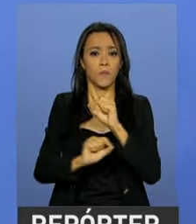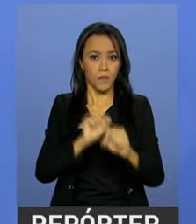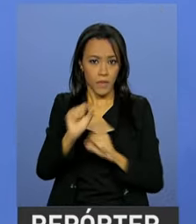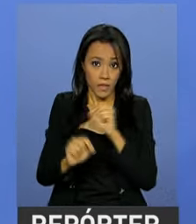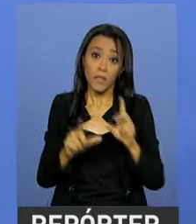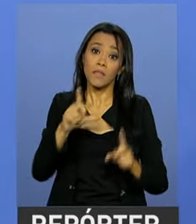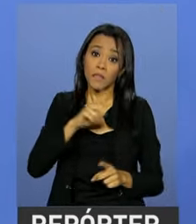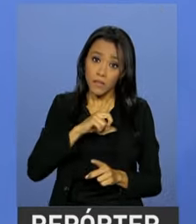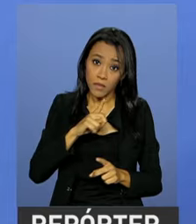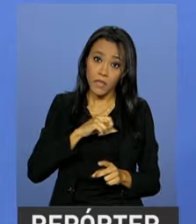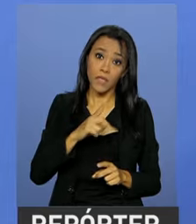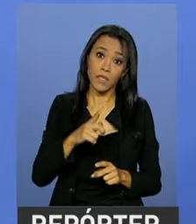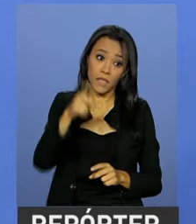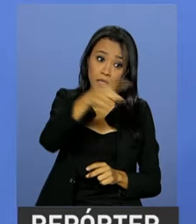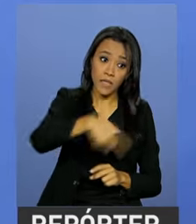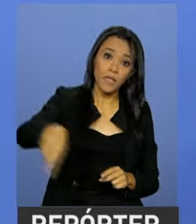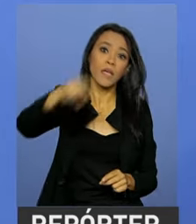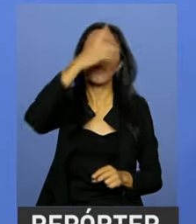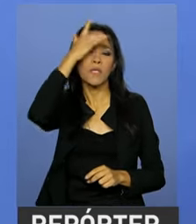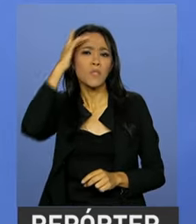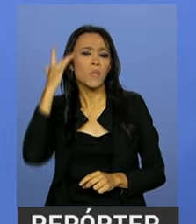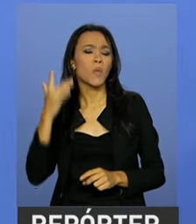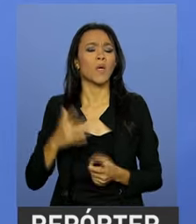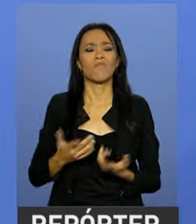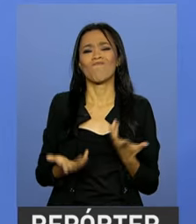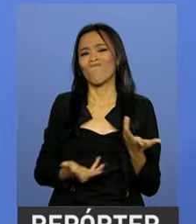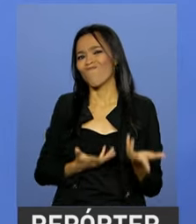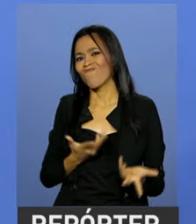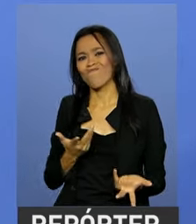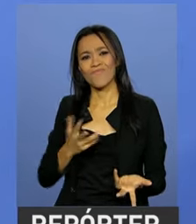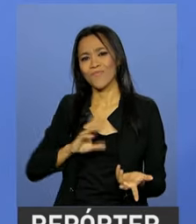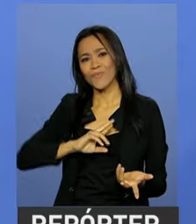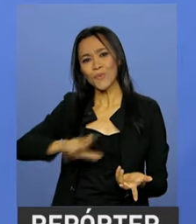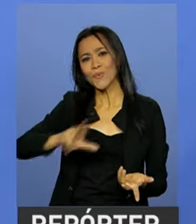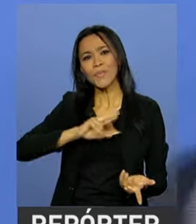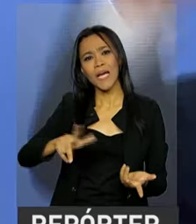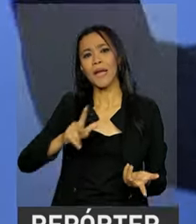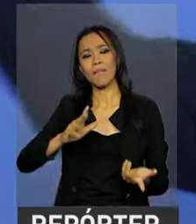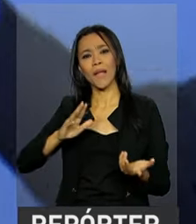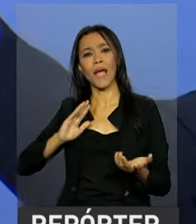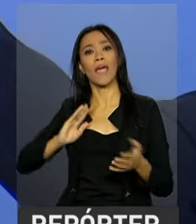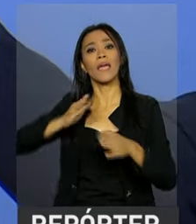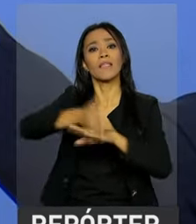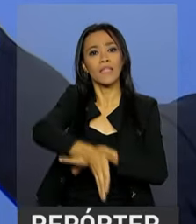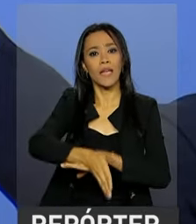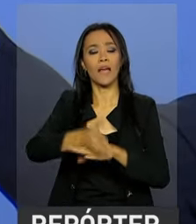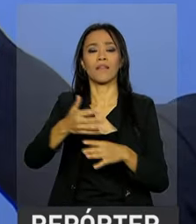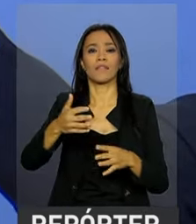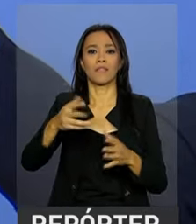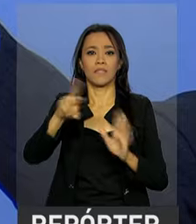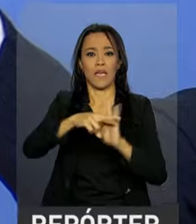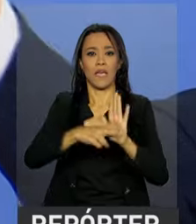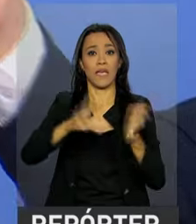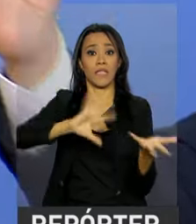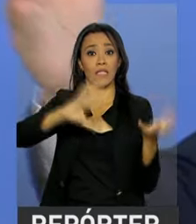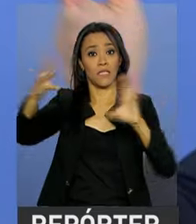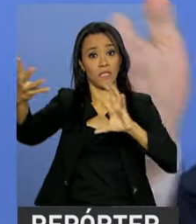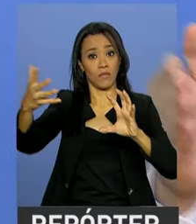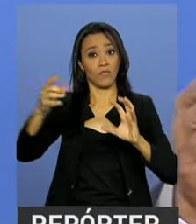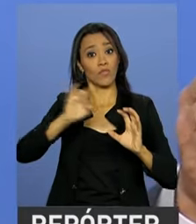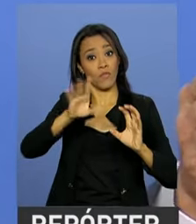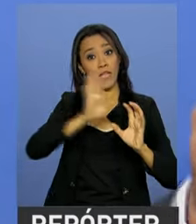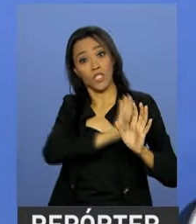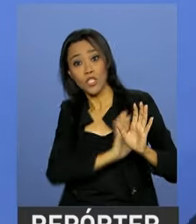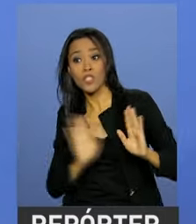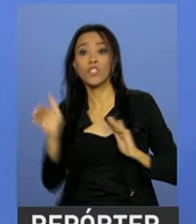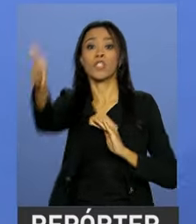situação que para a pessoa não vai não vale mais a pena entrar na regra de transição e vai direto para 65 anos mas enquanto